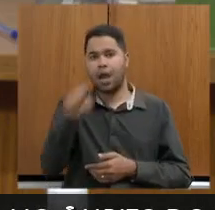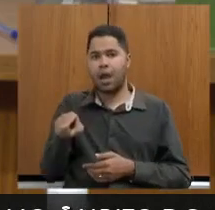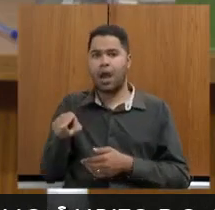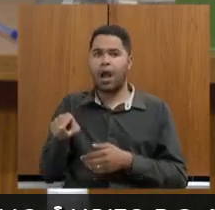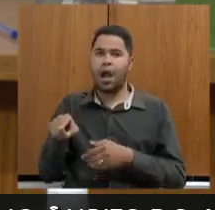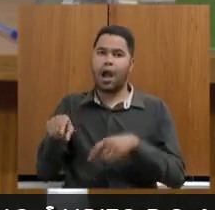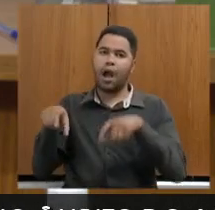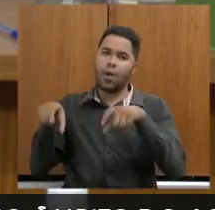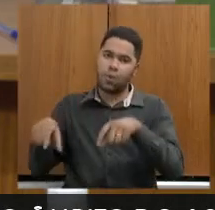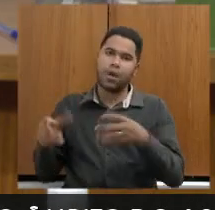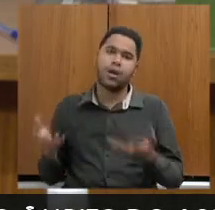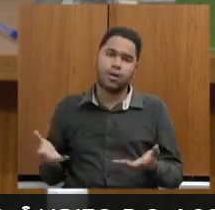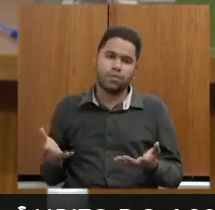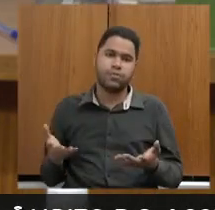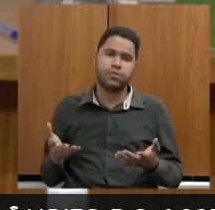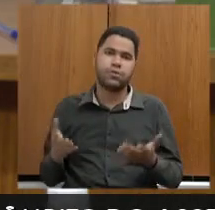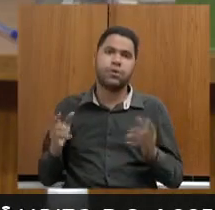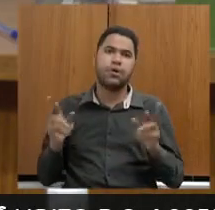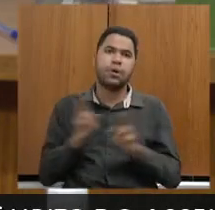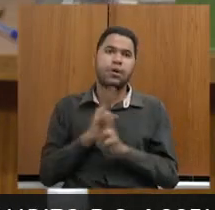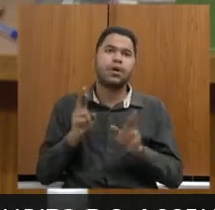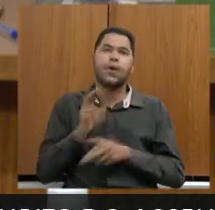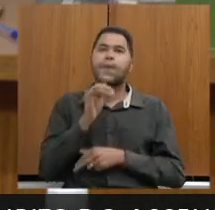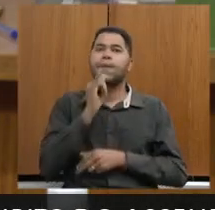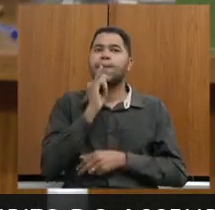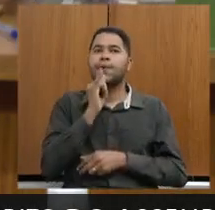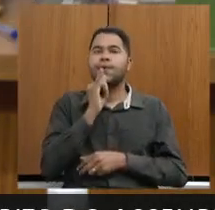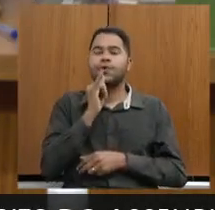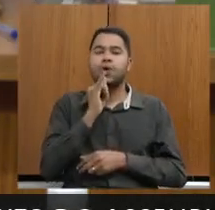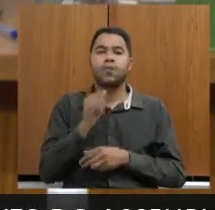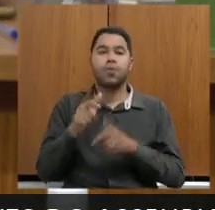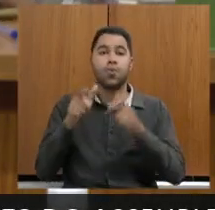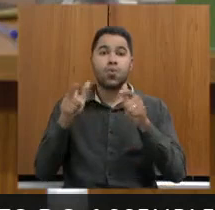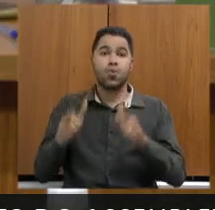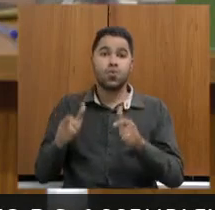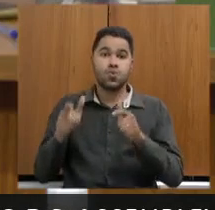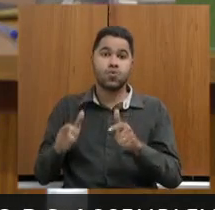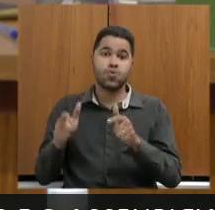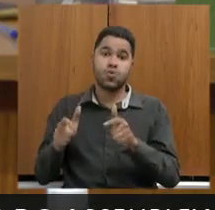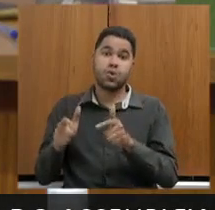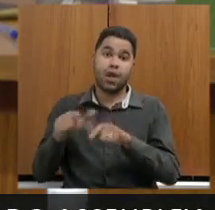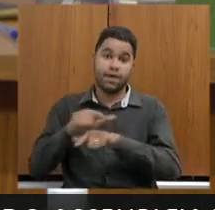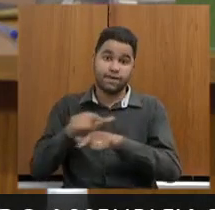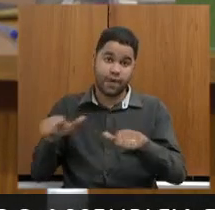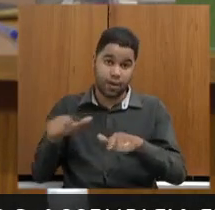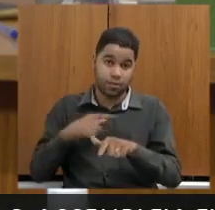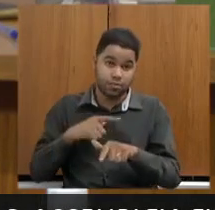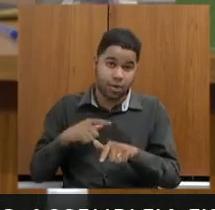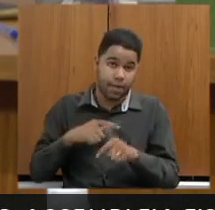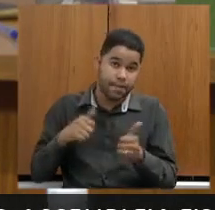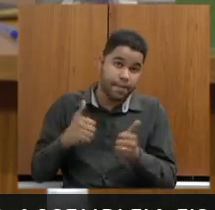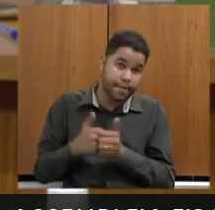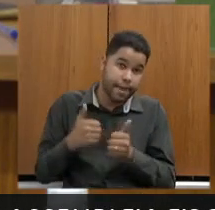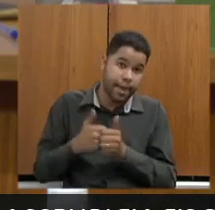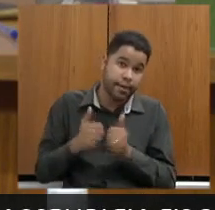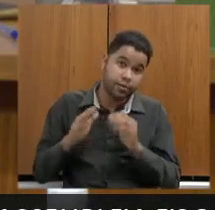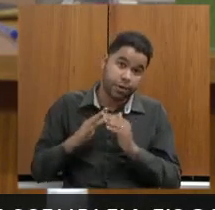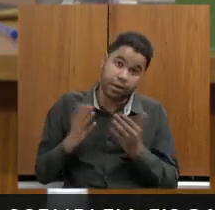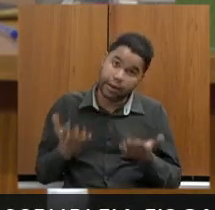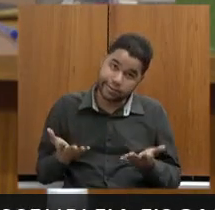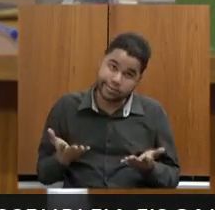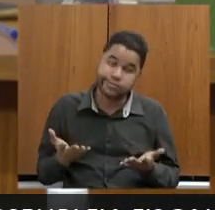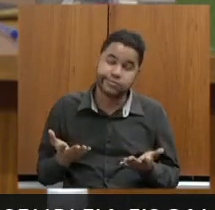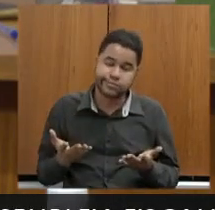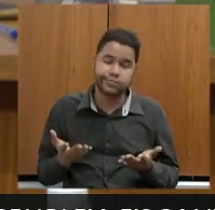um campo com certeza em relação à por exemplo um lote vago depende esse lote vago tá muito próximo a uma residência